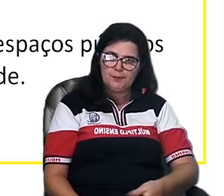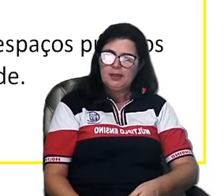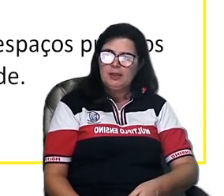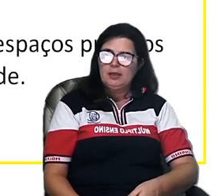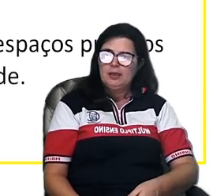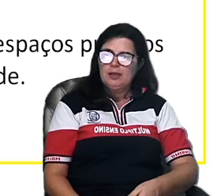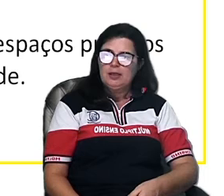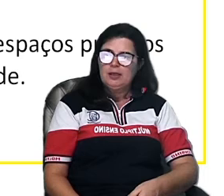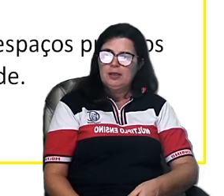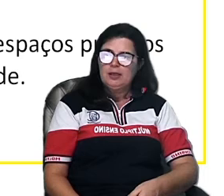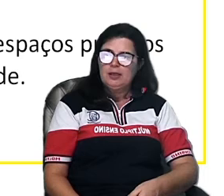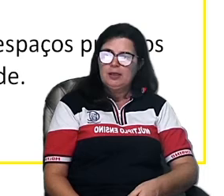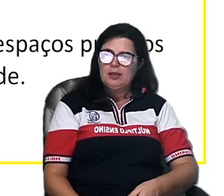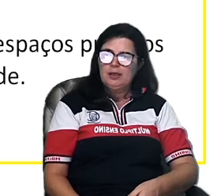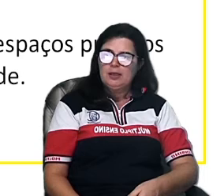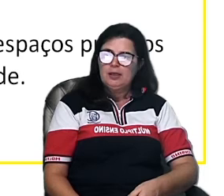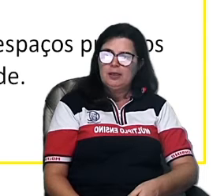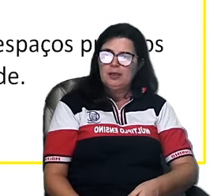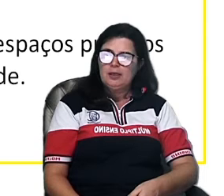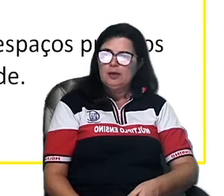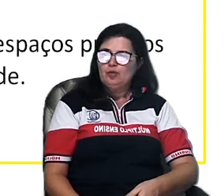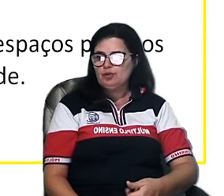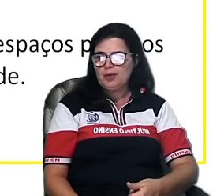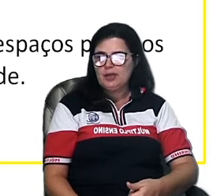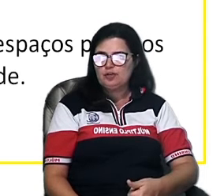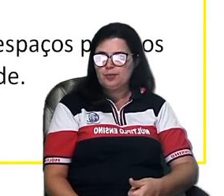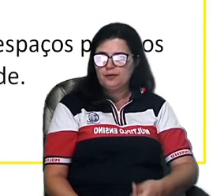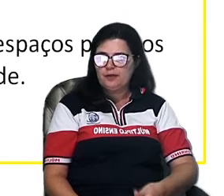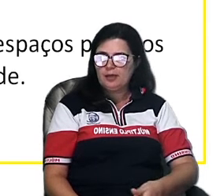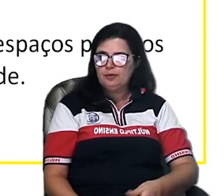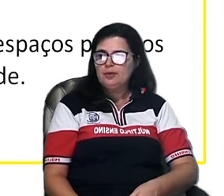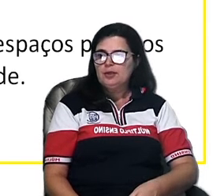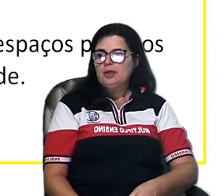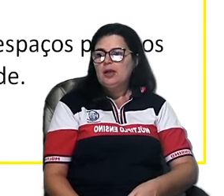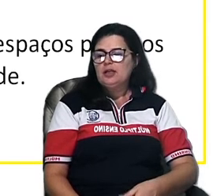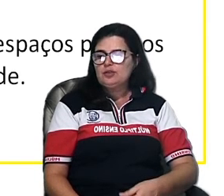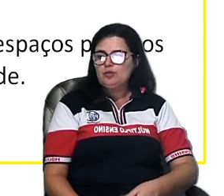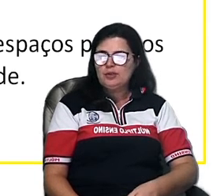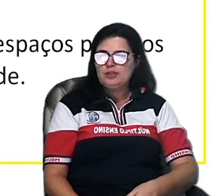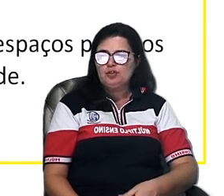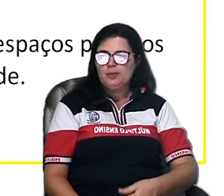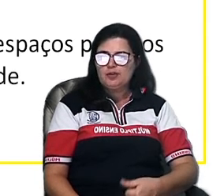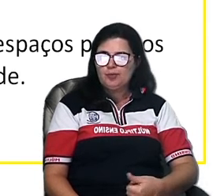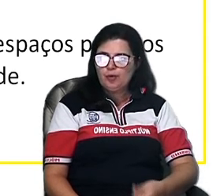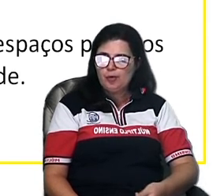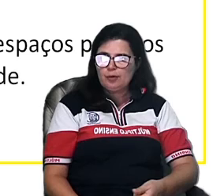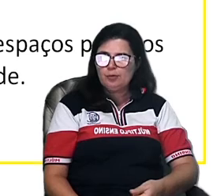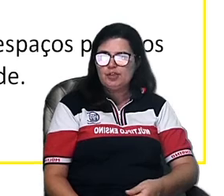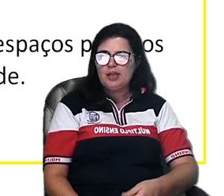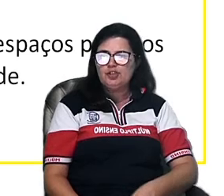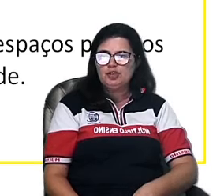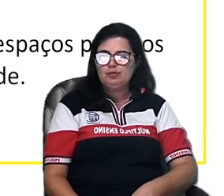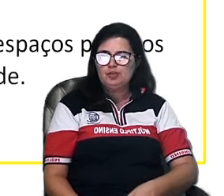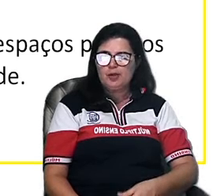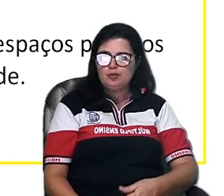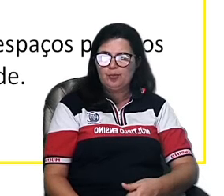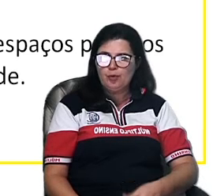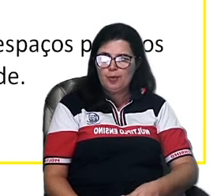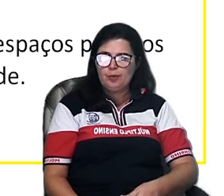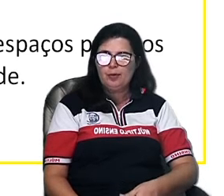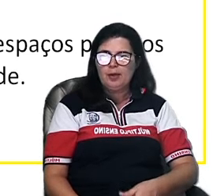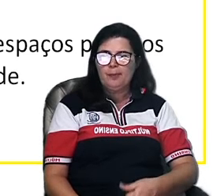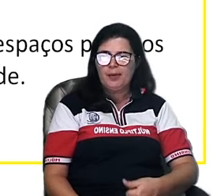privado. O número 2, casa, é um espaço privado. As ruas é um espaço público, o jardim é um